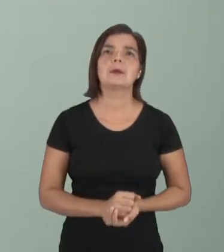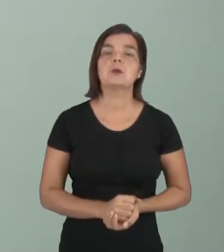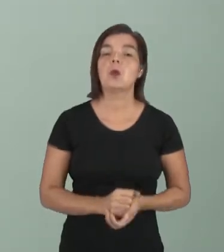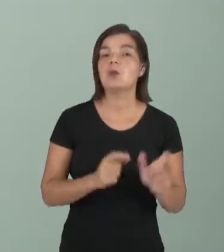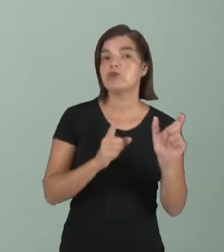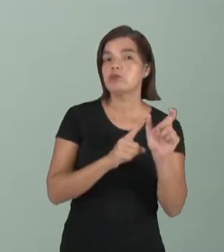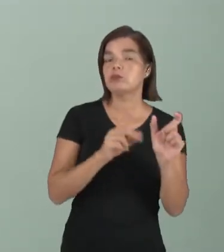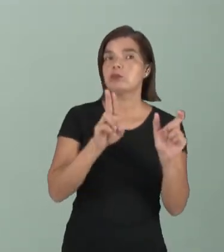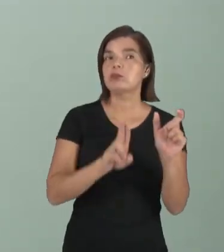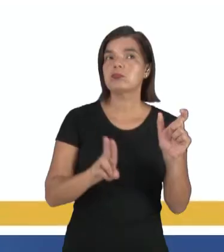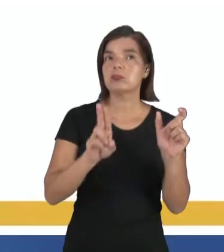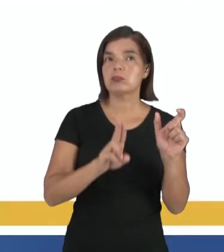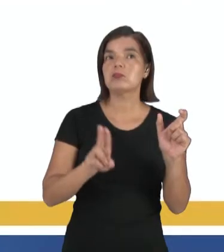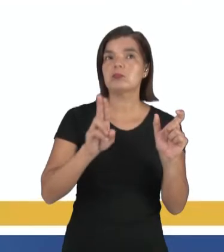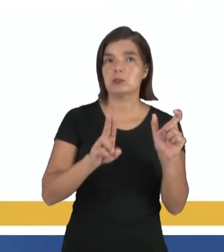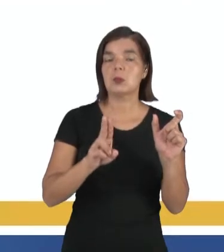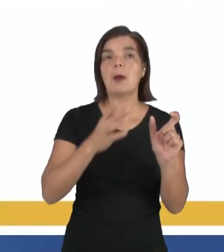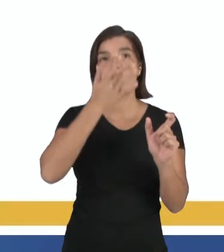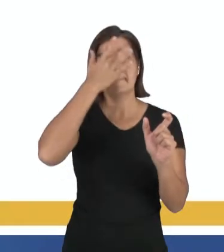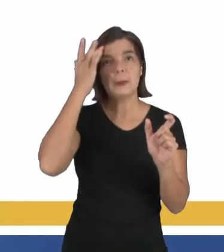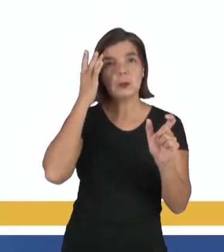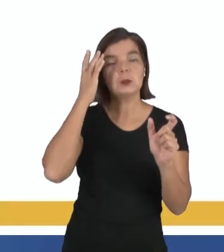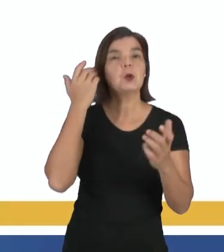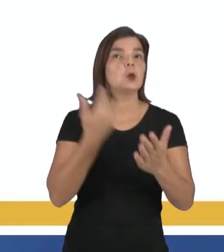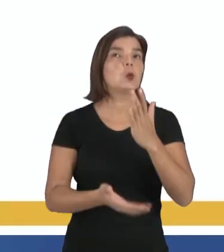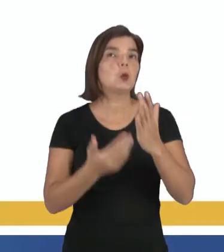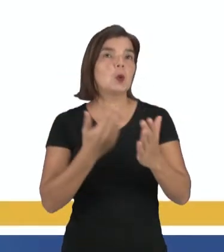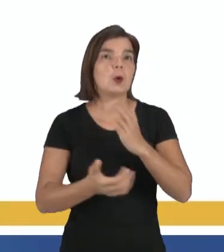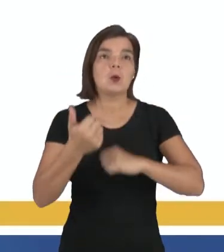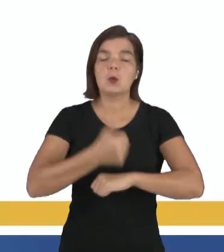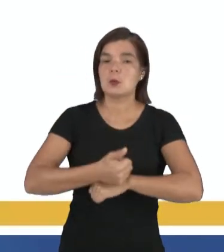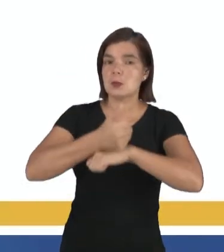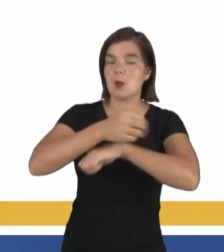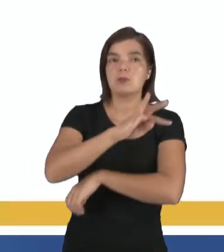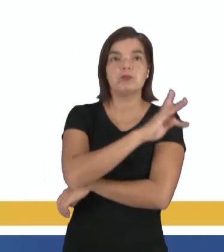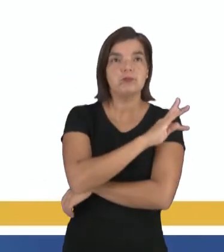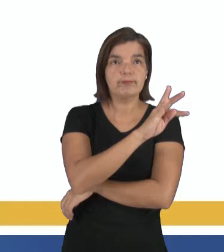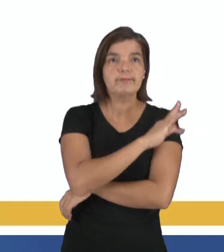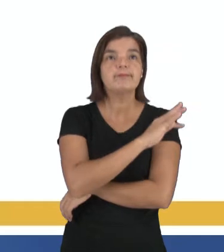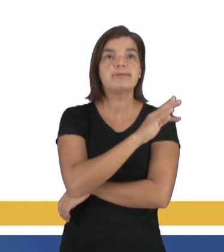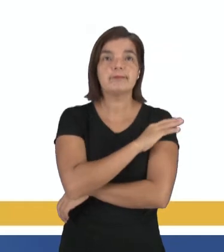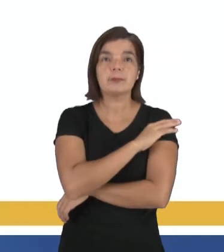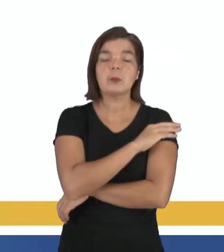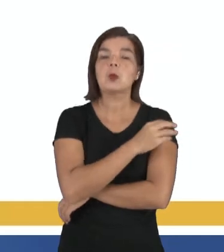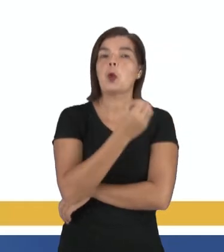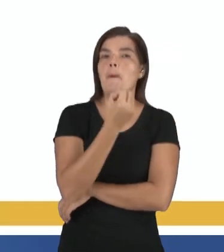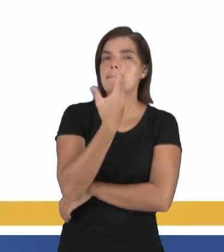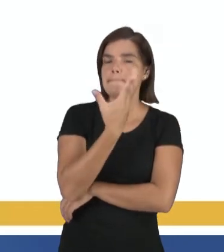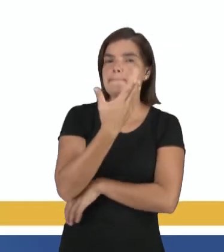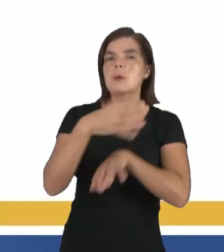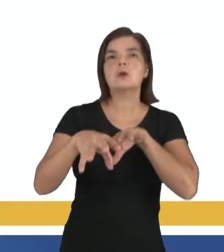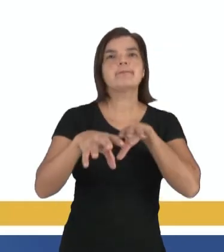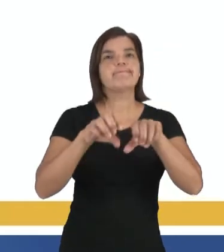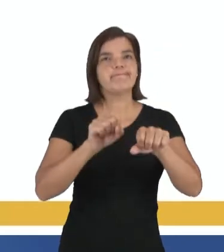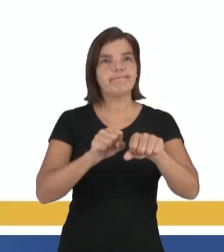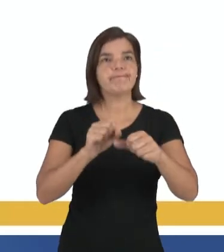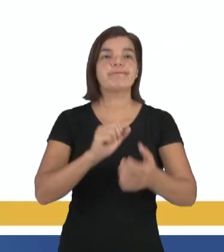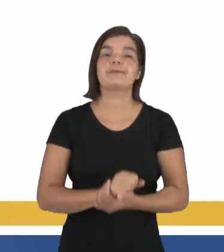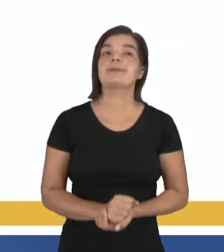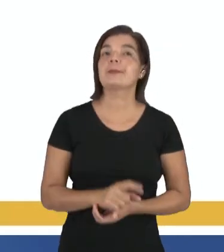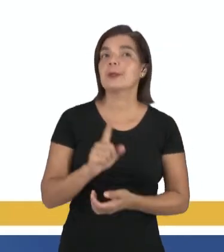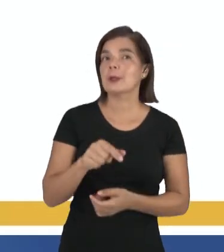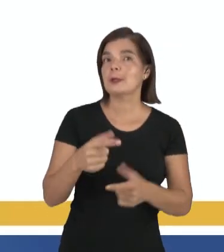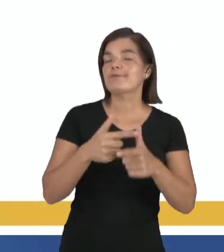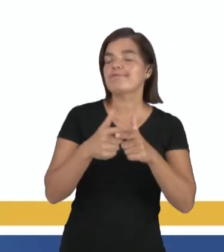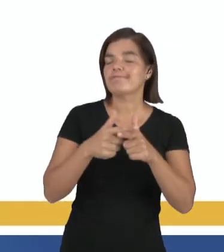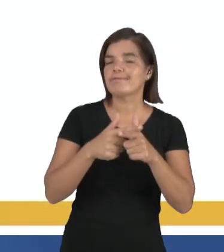de um termo que é utilizado para designar a grande perda de pessoas com elevada qualificação técnica e com ampla formação